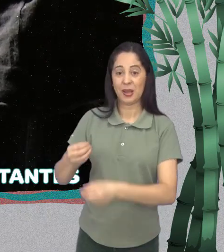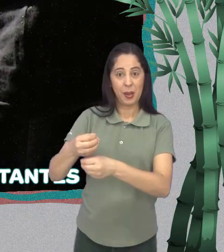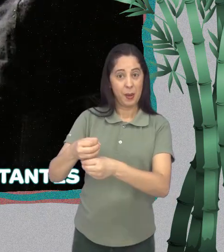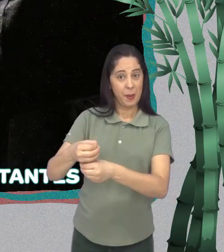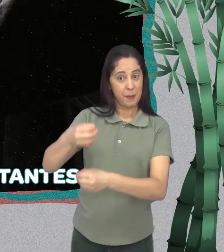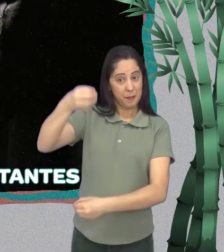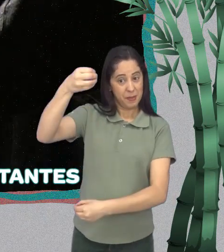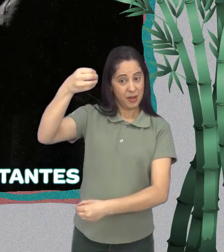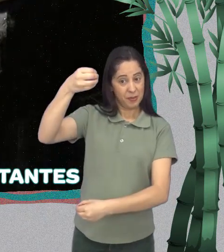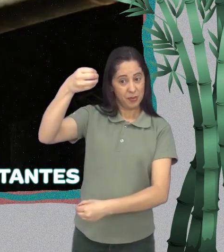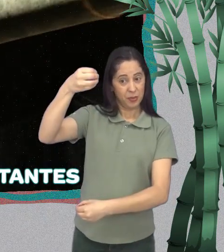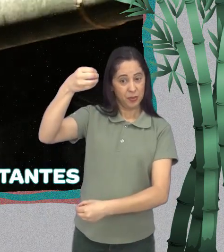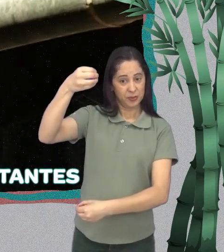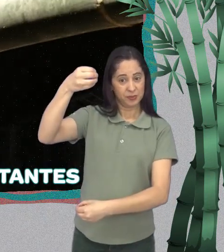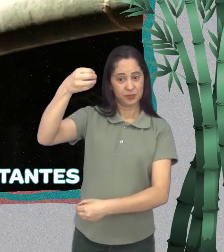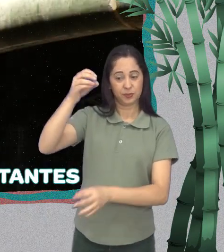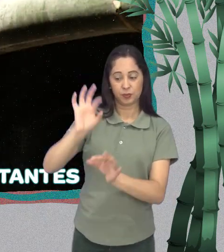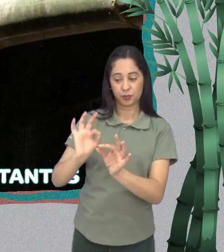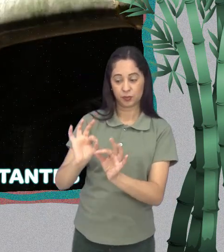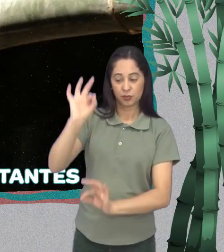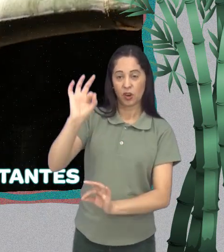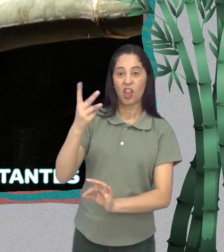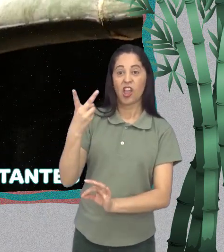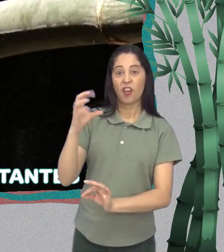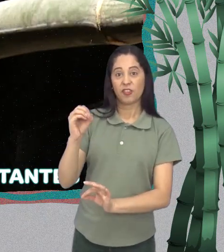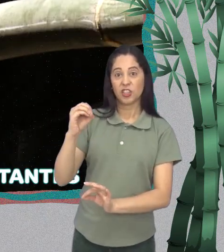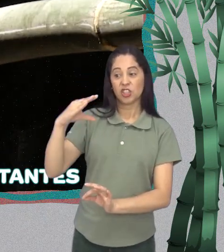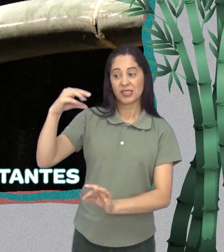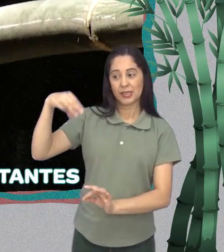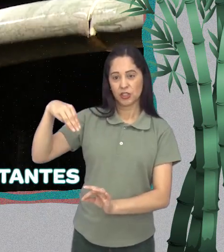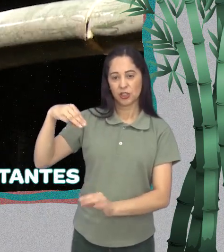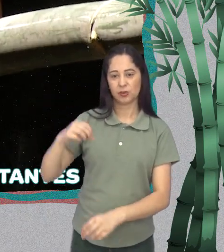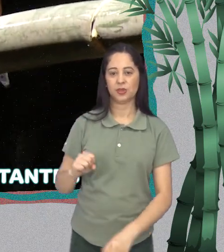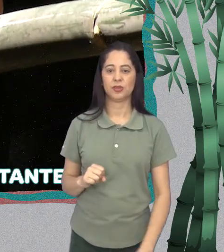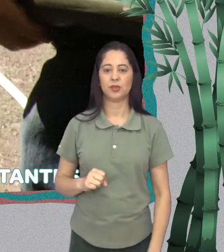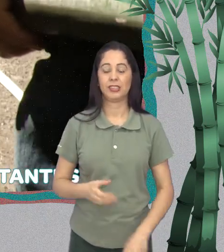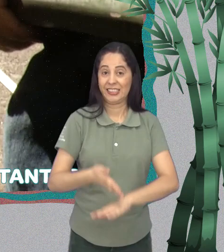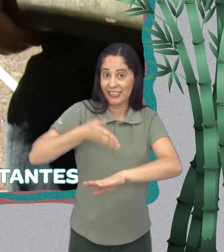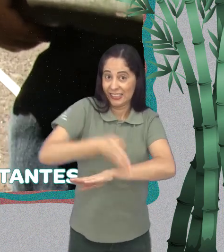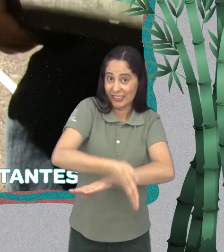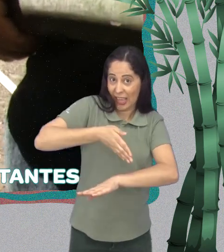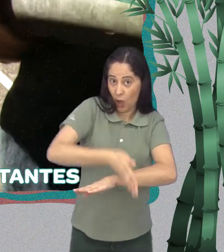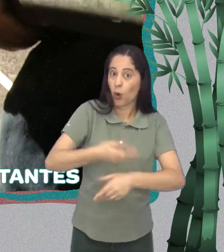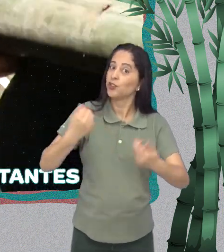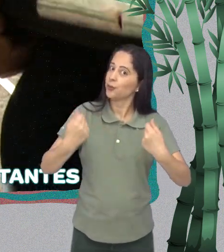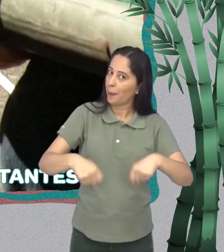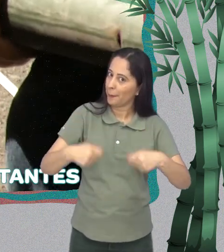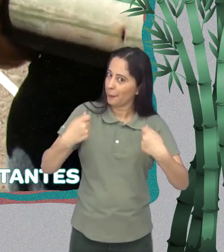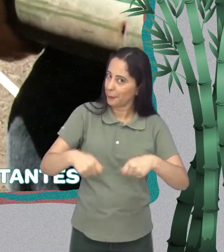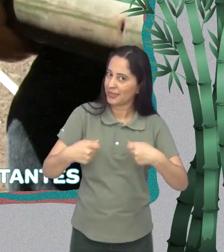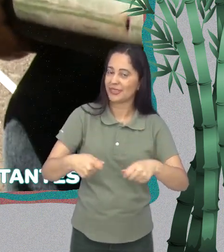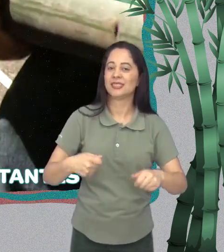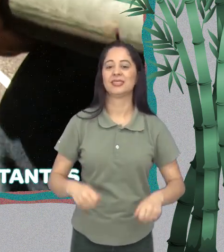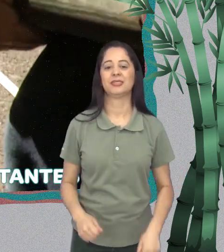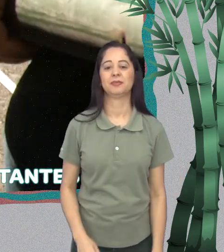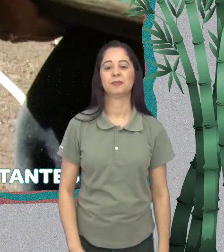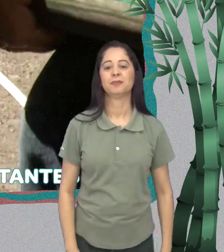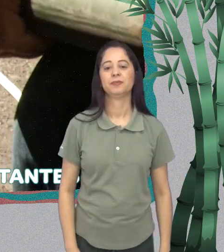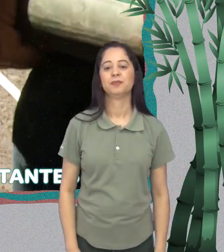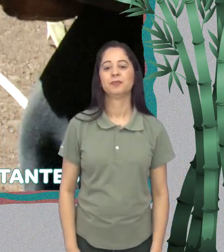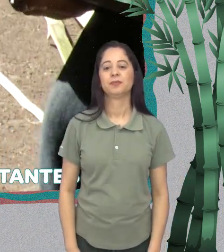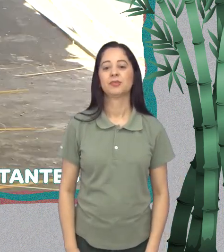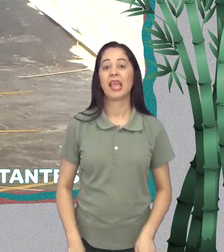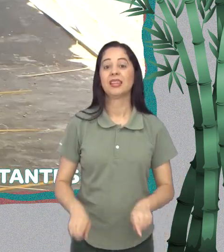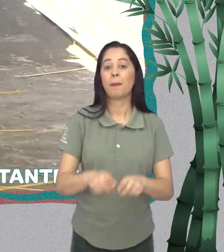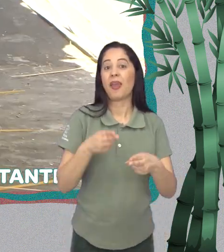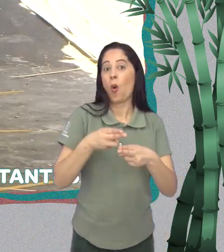Bambu, com pelo menos 20 centímetros entre os nós. Serrote, para cortar o